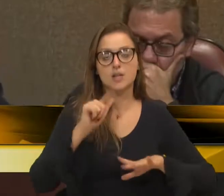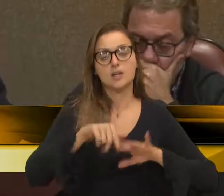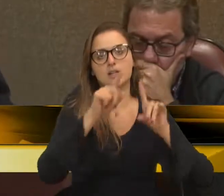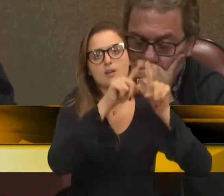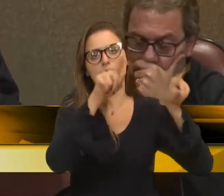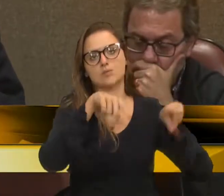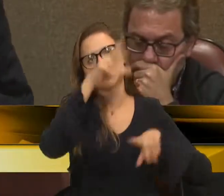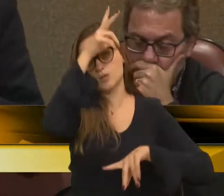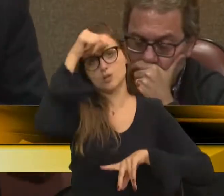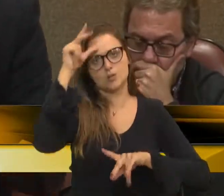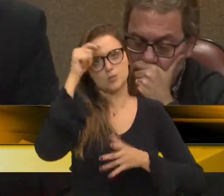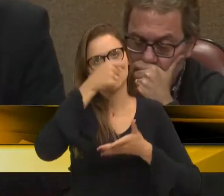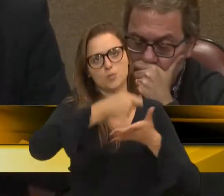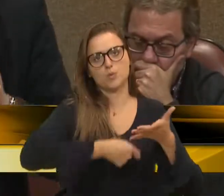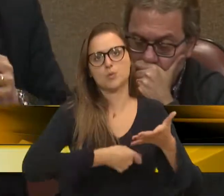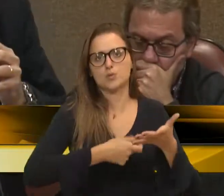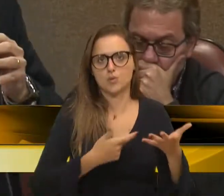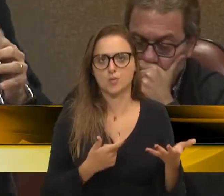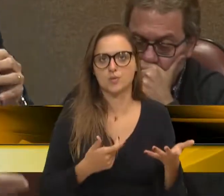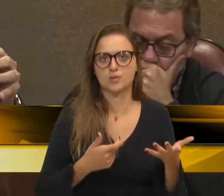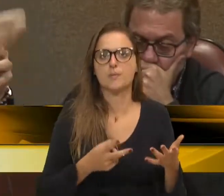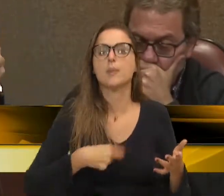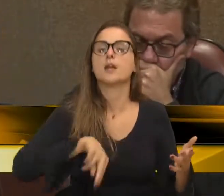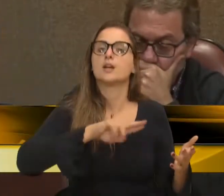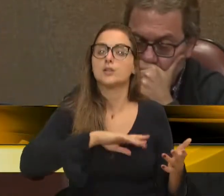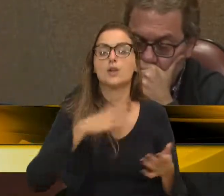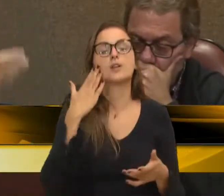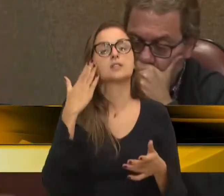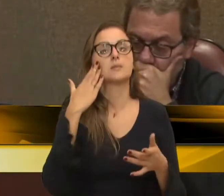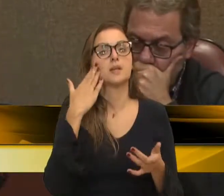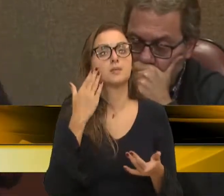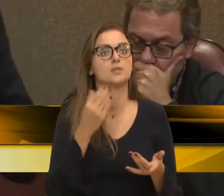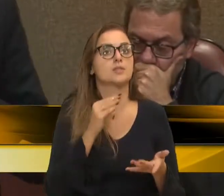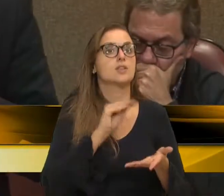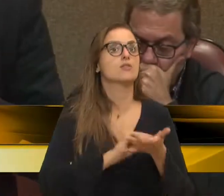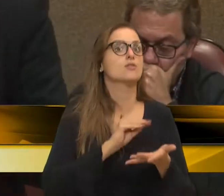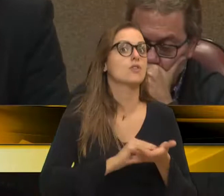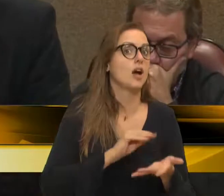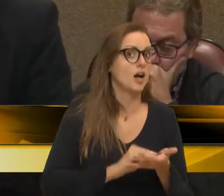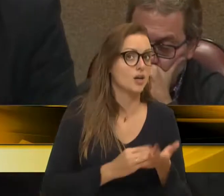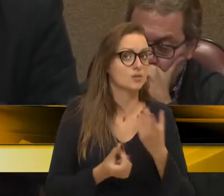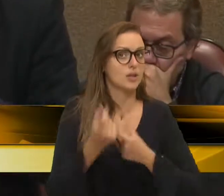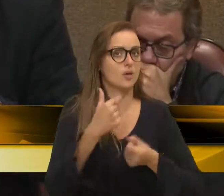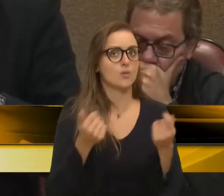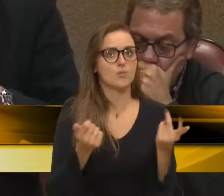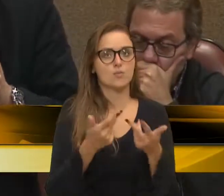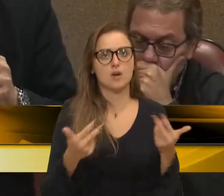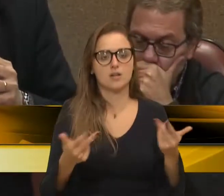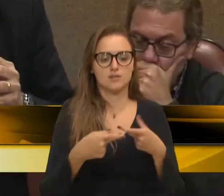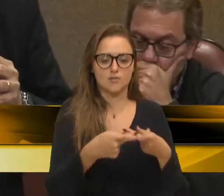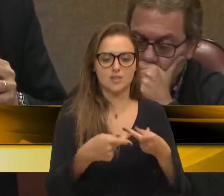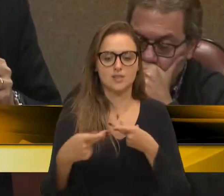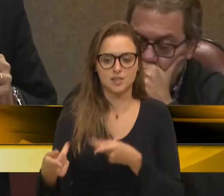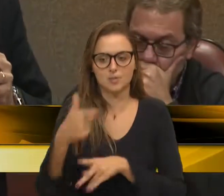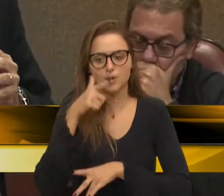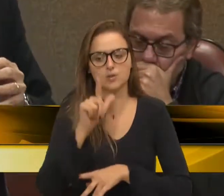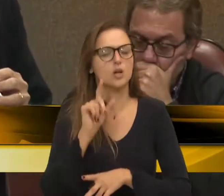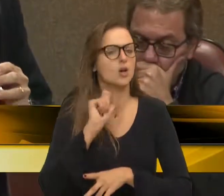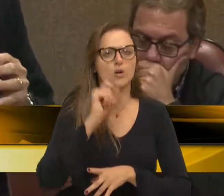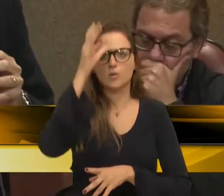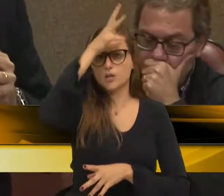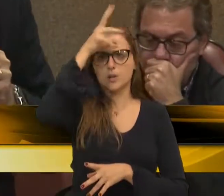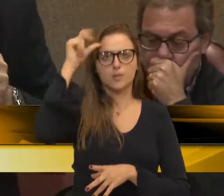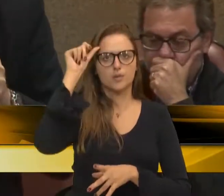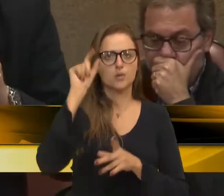servidores públicos. E nós sabemos que temos um passivo autuarial para gerar. E o que é a municipalidade, o que é a